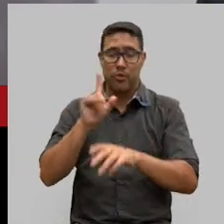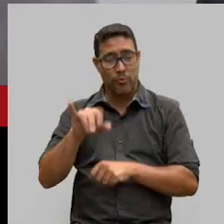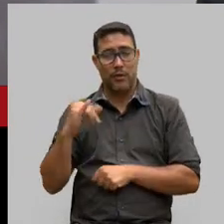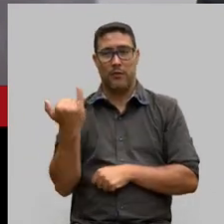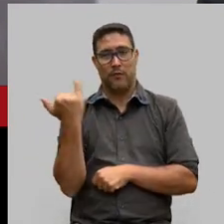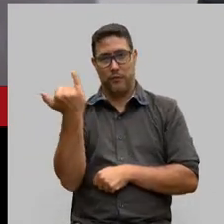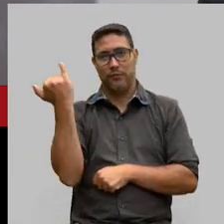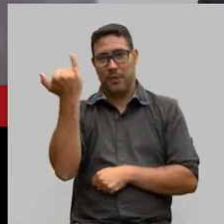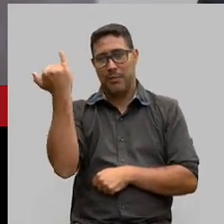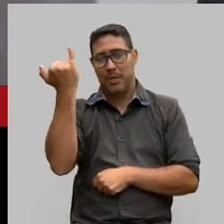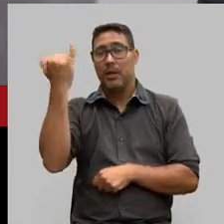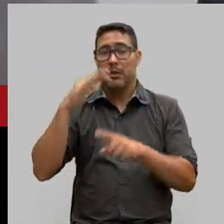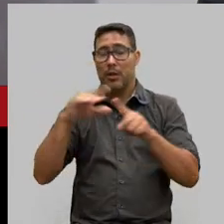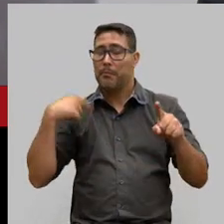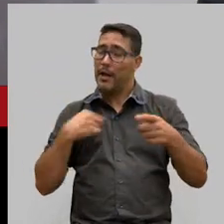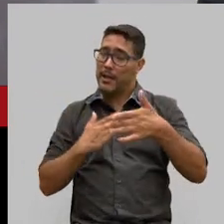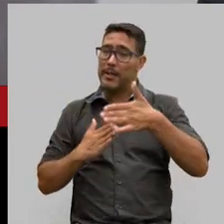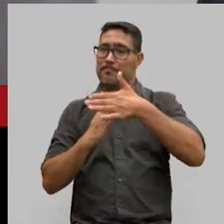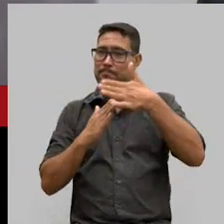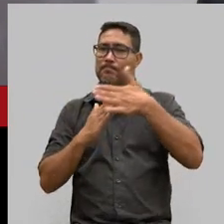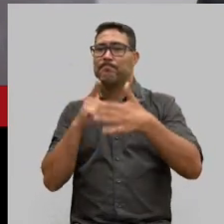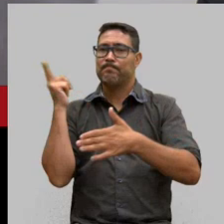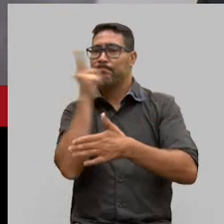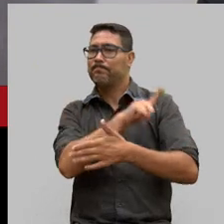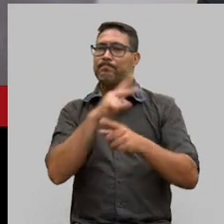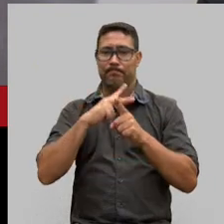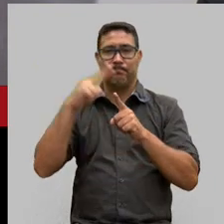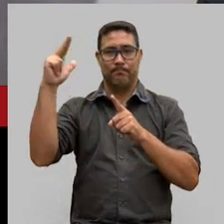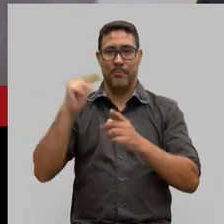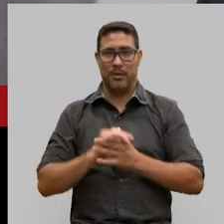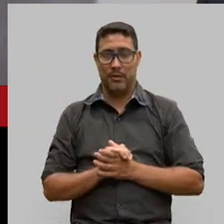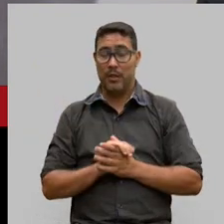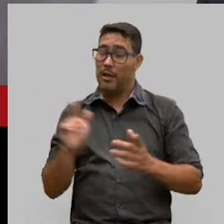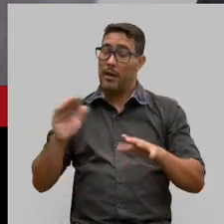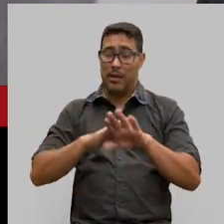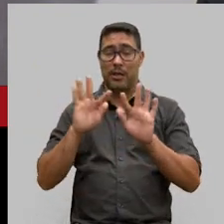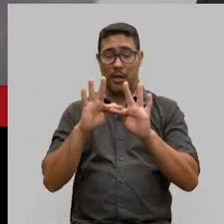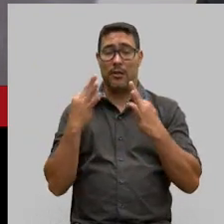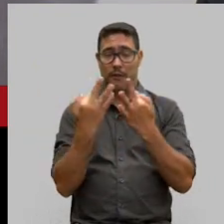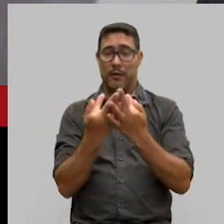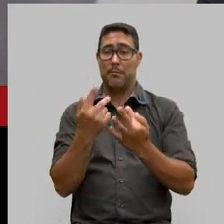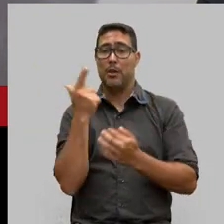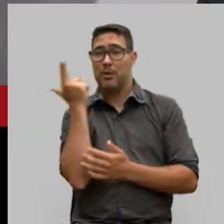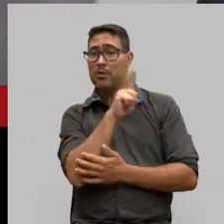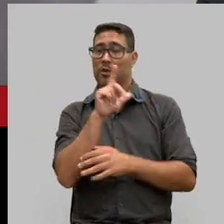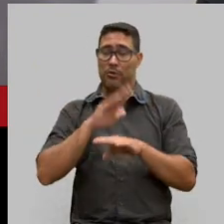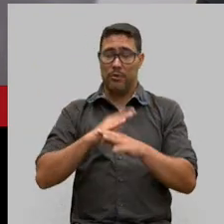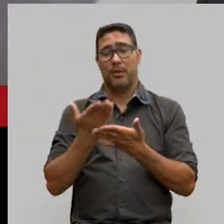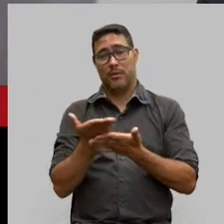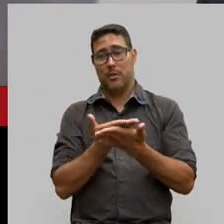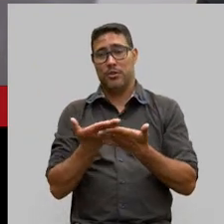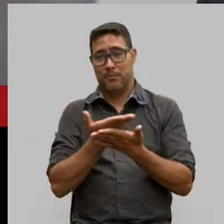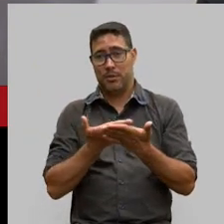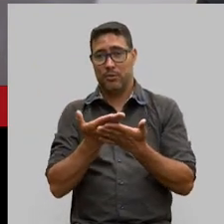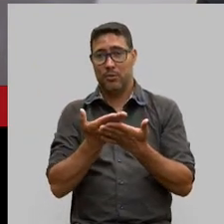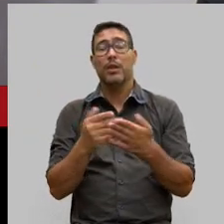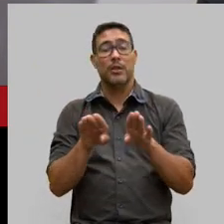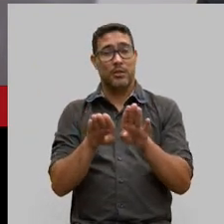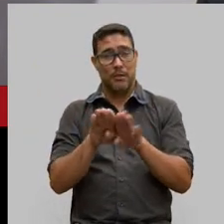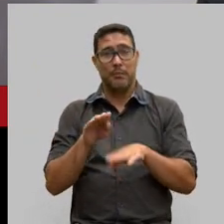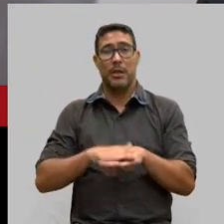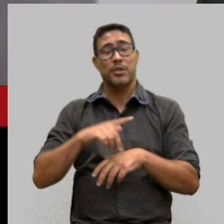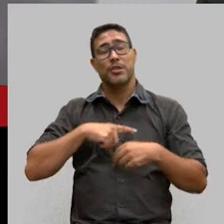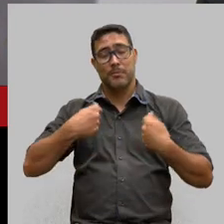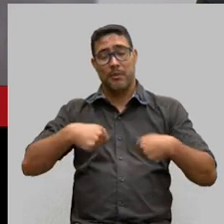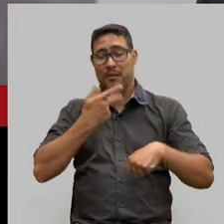barreiras também sejam superadas e que as famílias possam ser atendidas a gente precisa falar aqui sobre mais